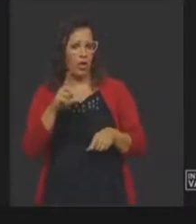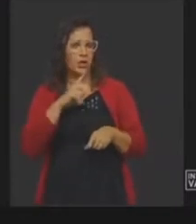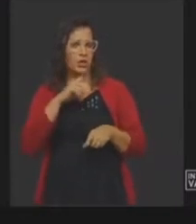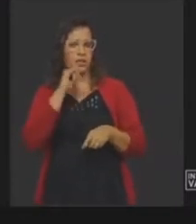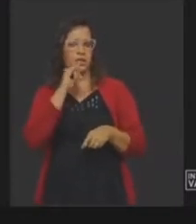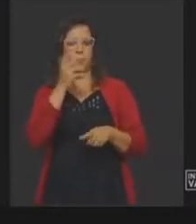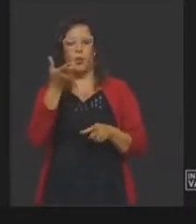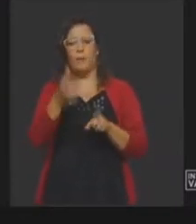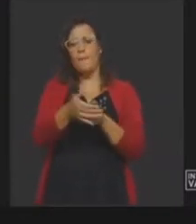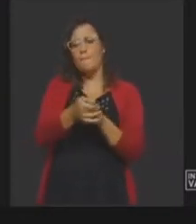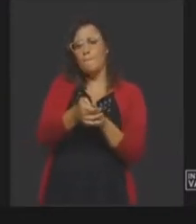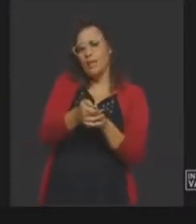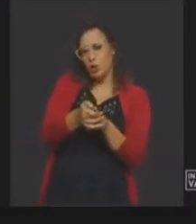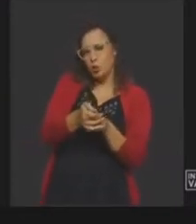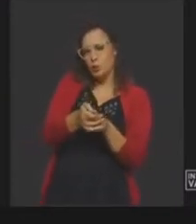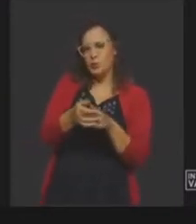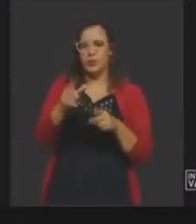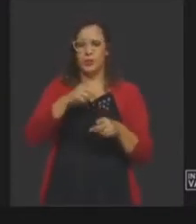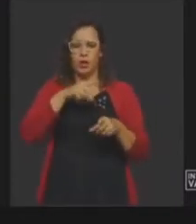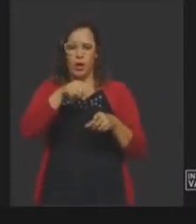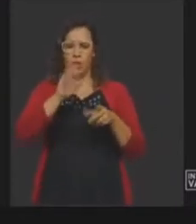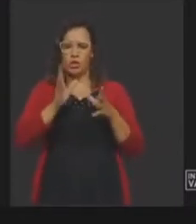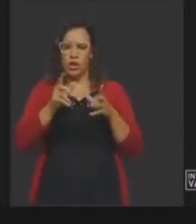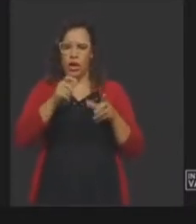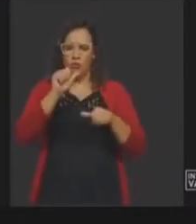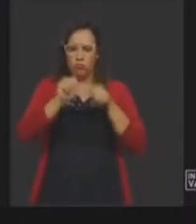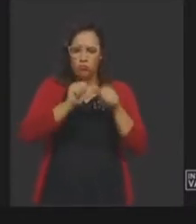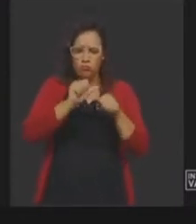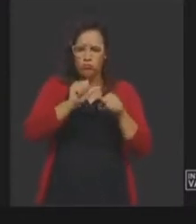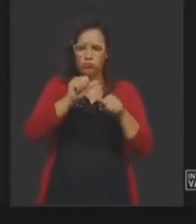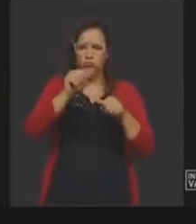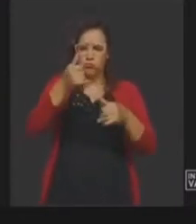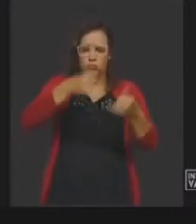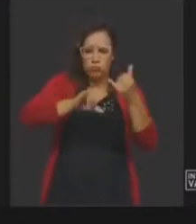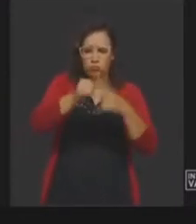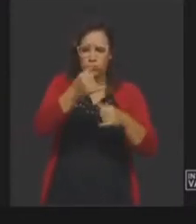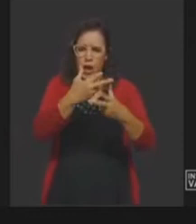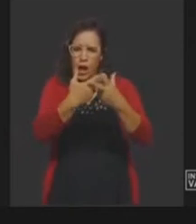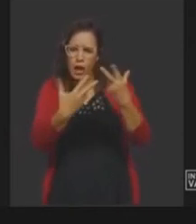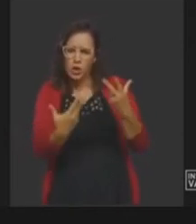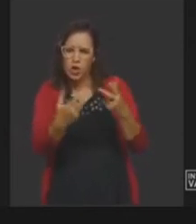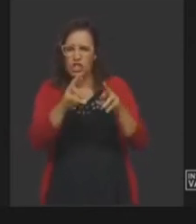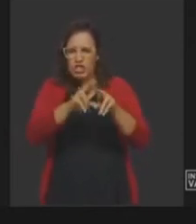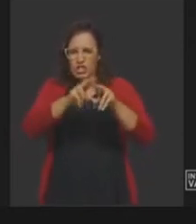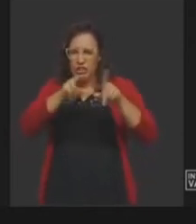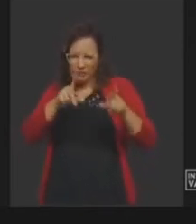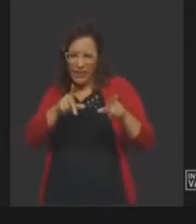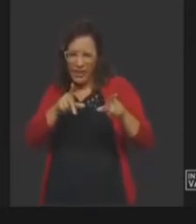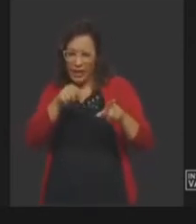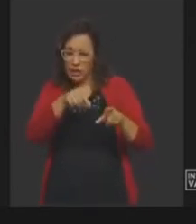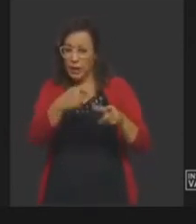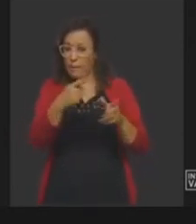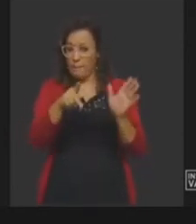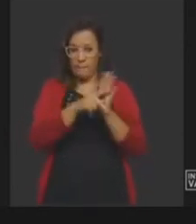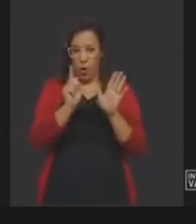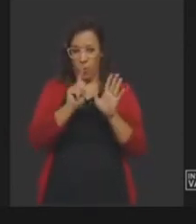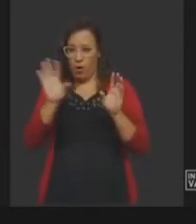milho, por exemplo, se aquele milho ele foi manipulado geneticamente de forma que ele tem um gene que não pertence a